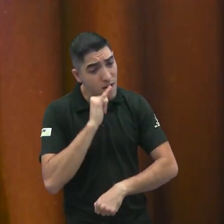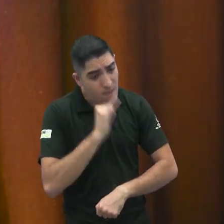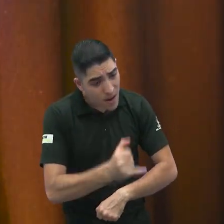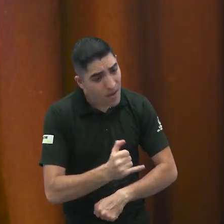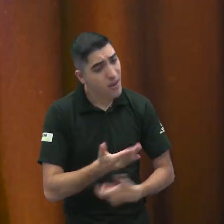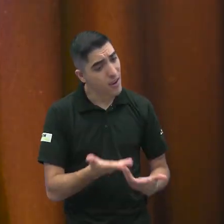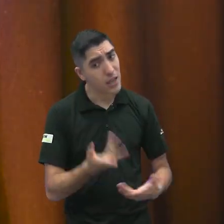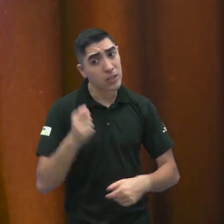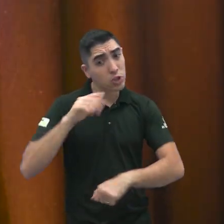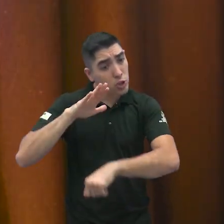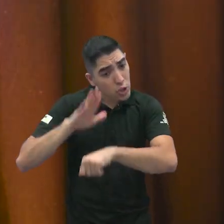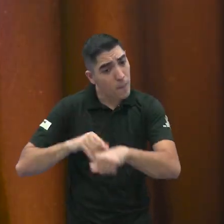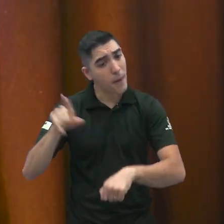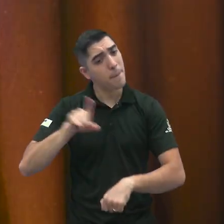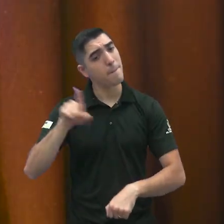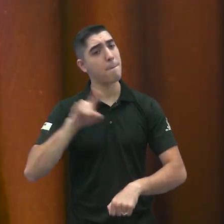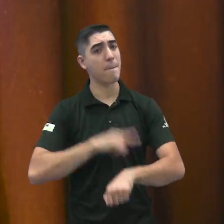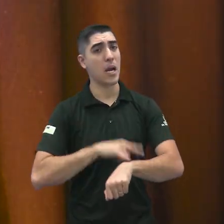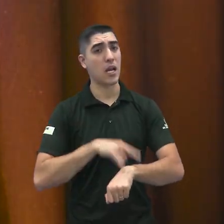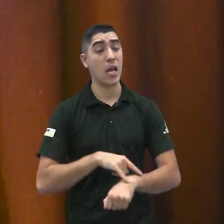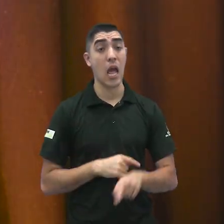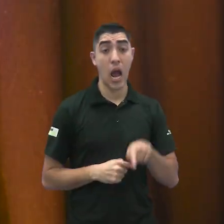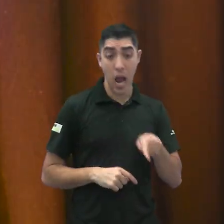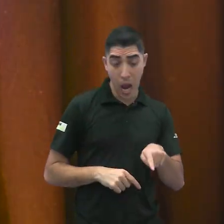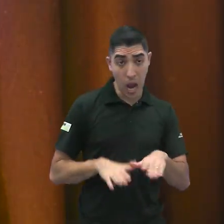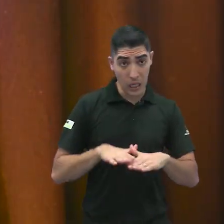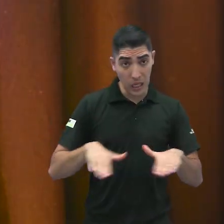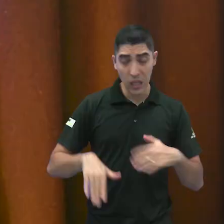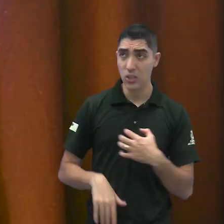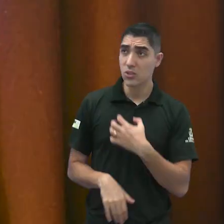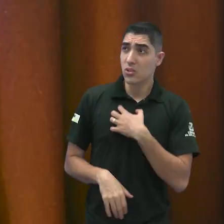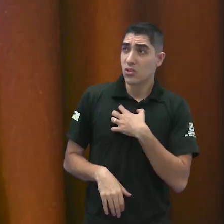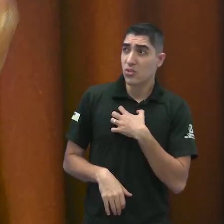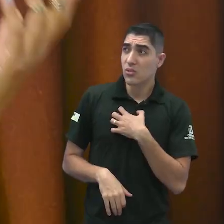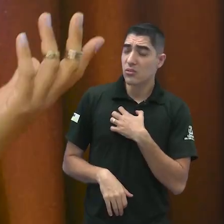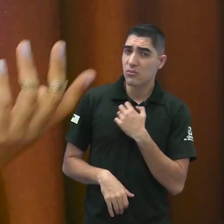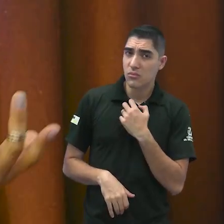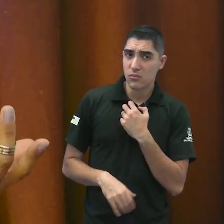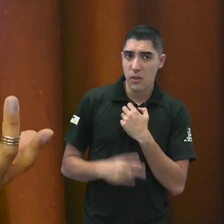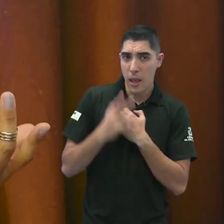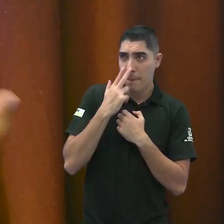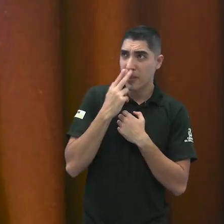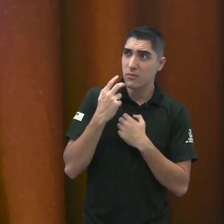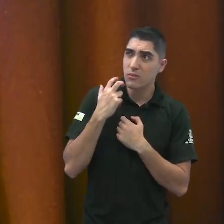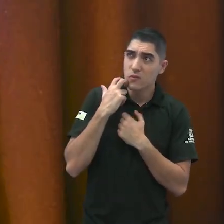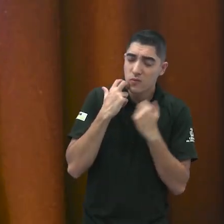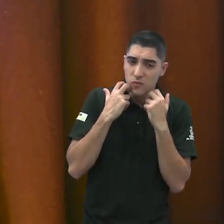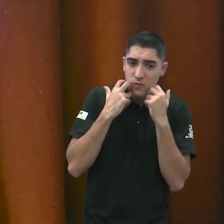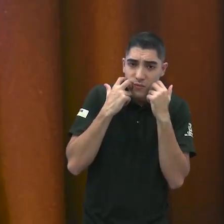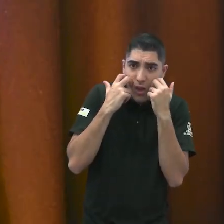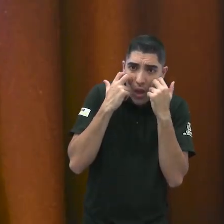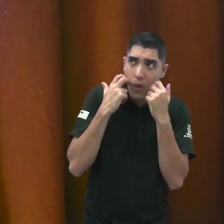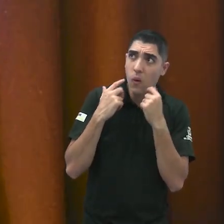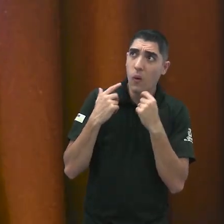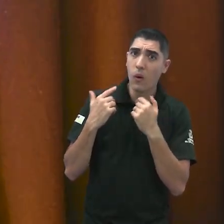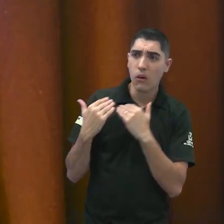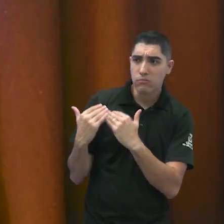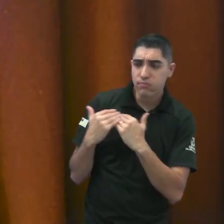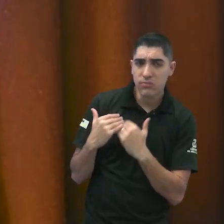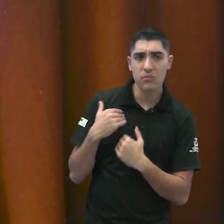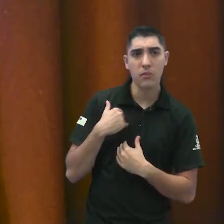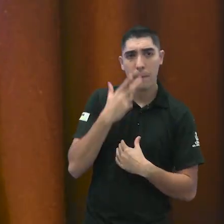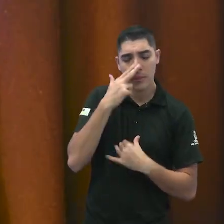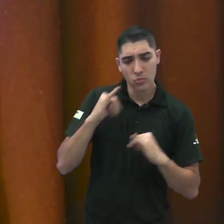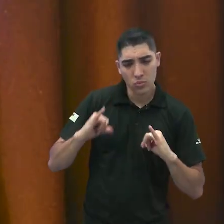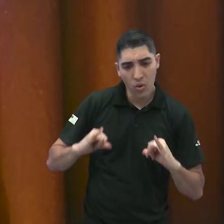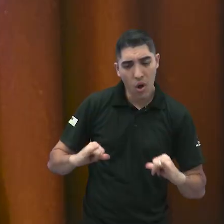falou que tinha que chamar para ir no banheiro? E aí aquela criança, ela se sente exposta, humilhada de alguma forma, porque ela fala, não